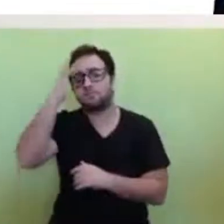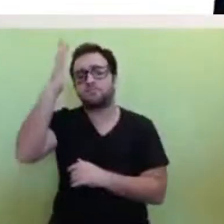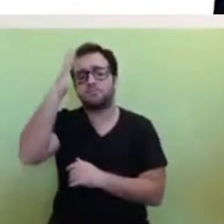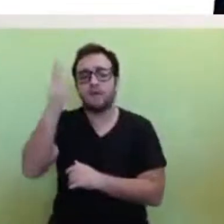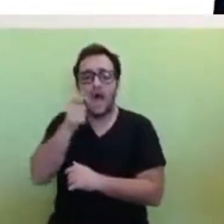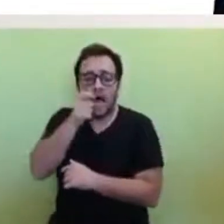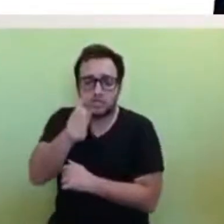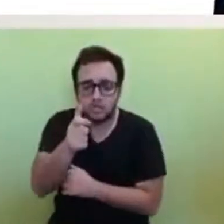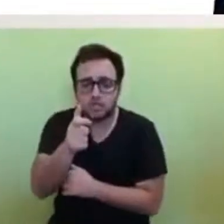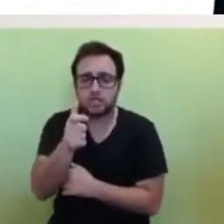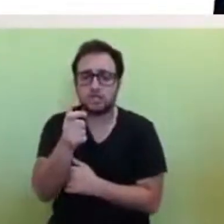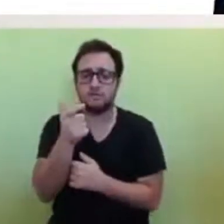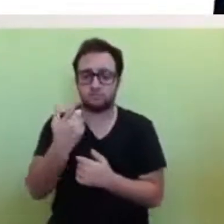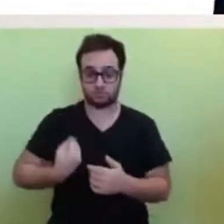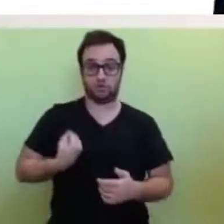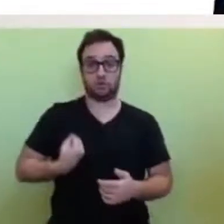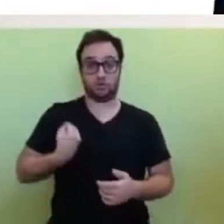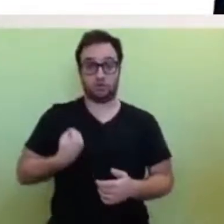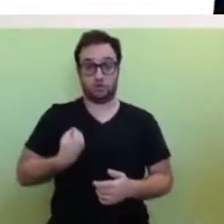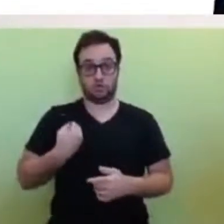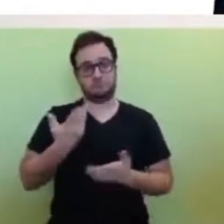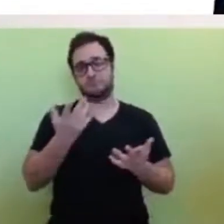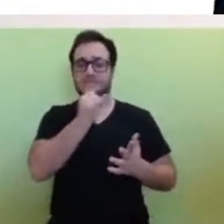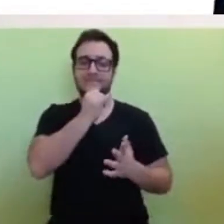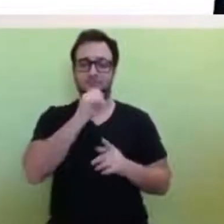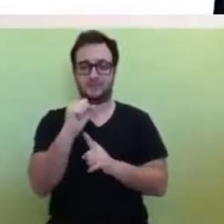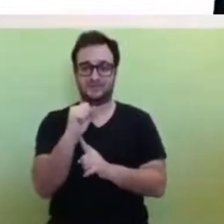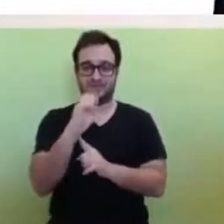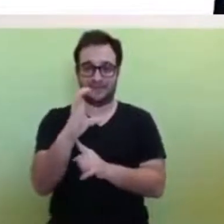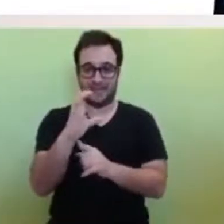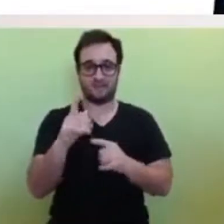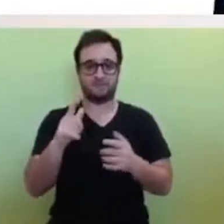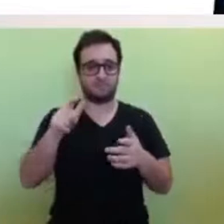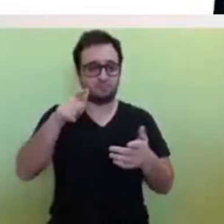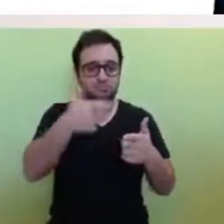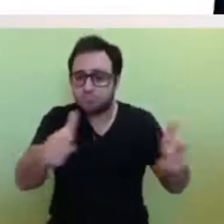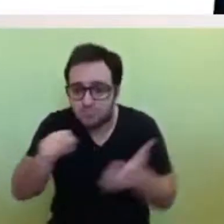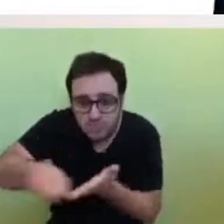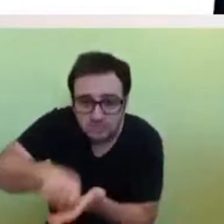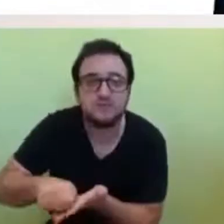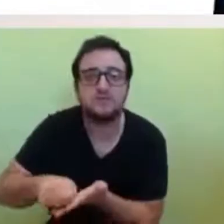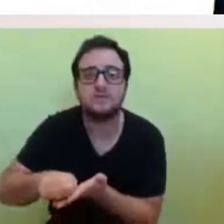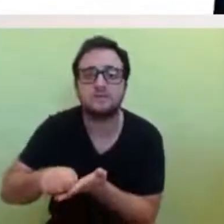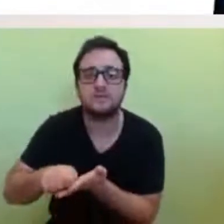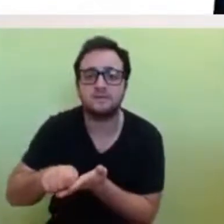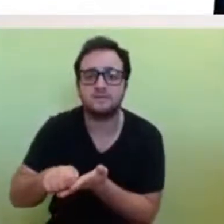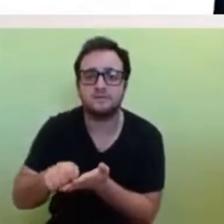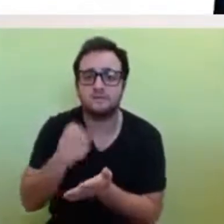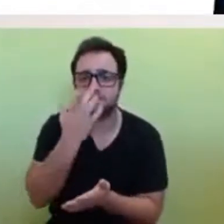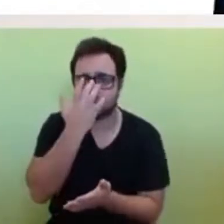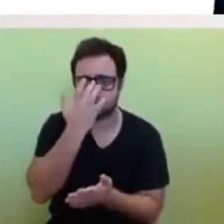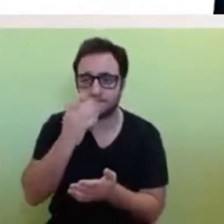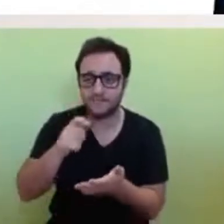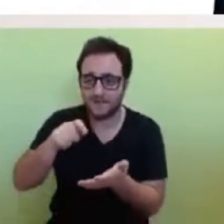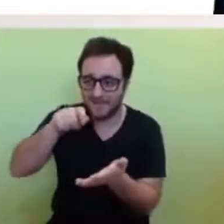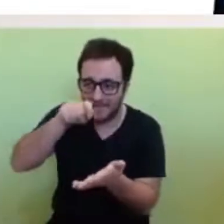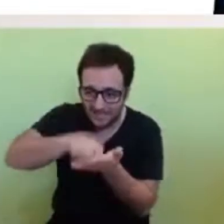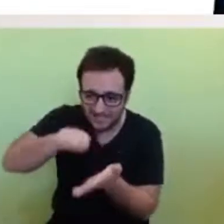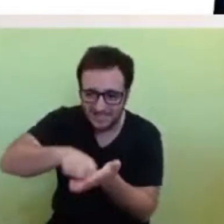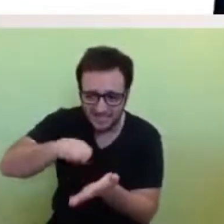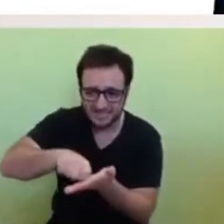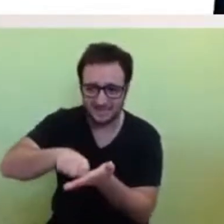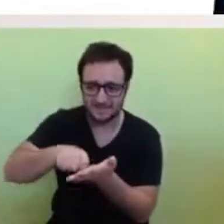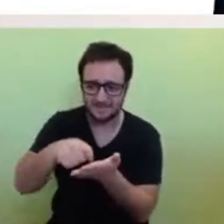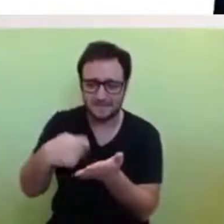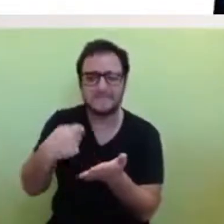Catarina e por isso eu não preciso explicitar. Já na escrita, sim, porque eu não sei quem vai ler. Não sei em